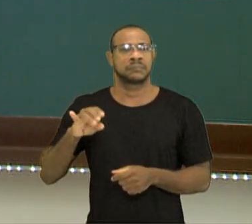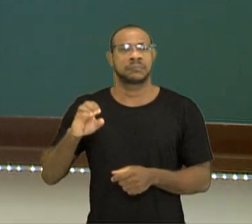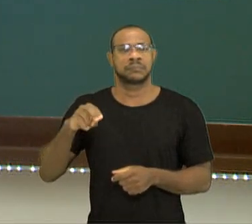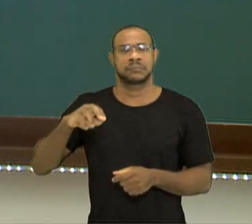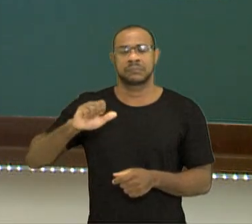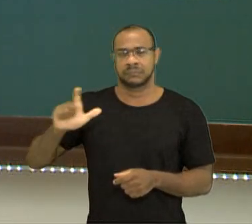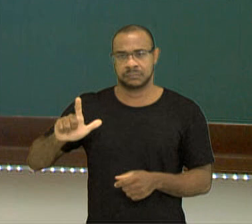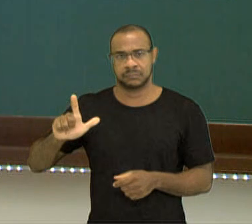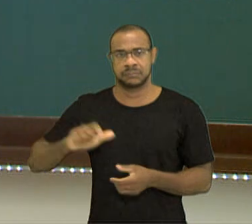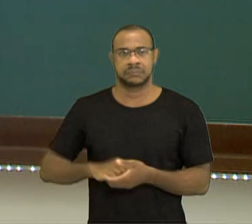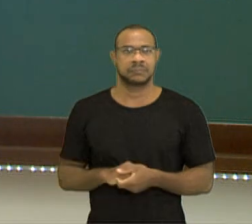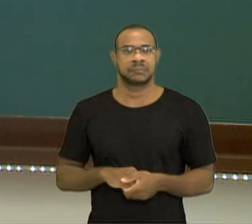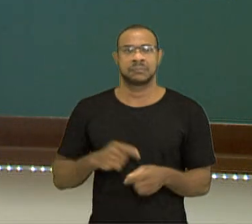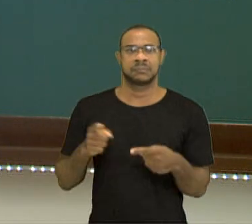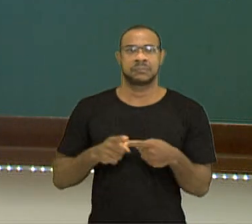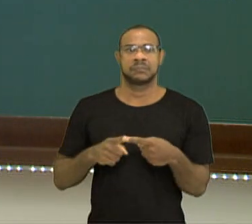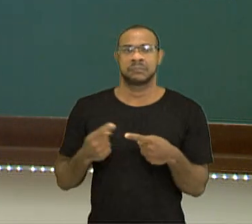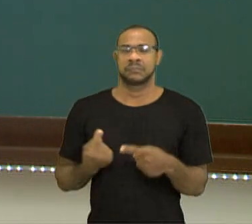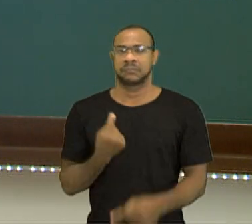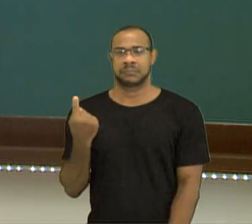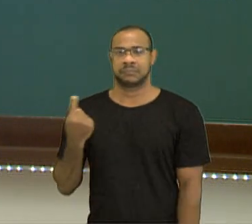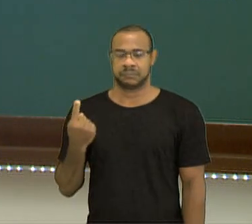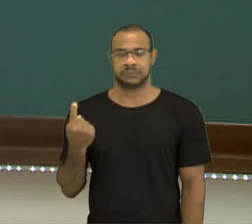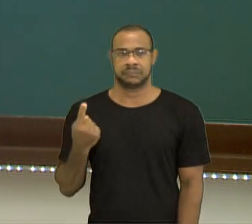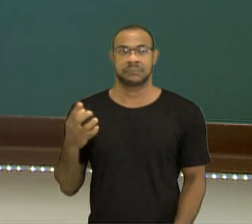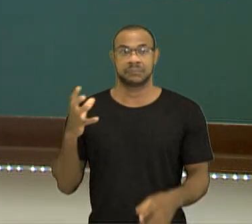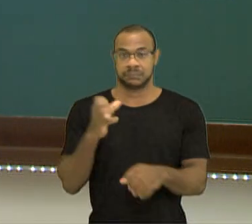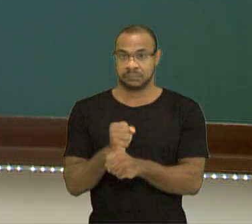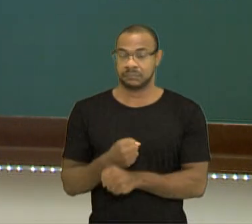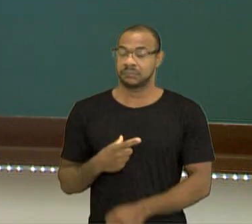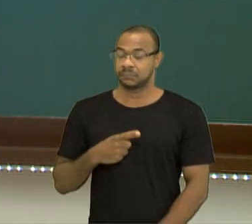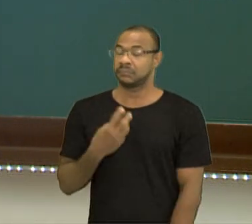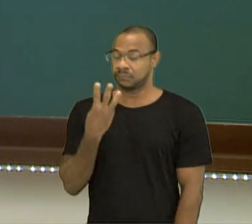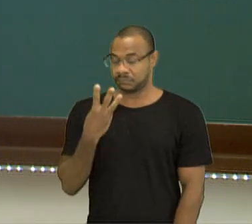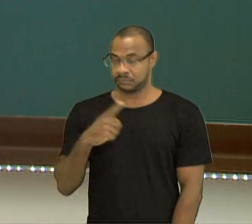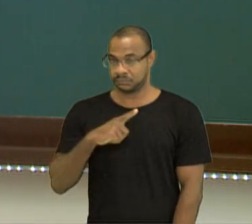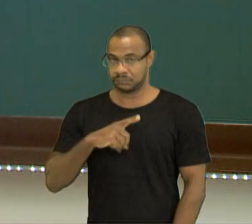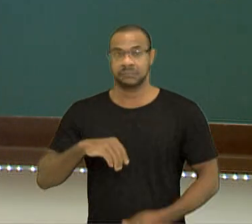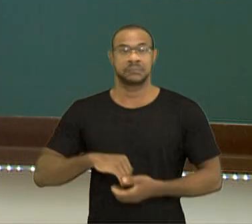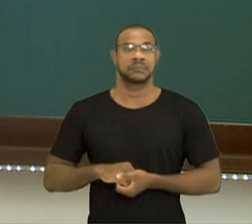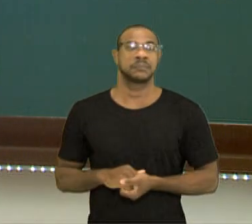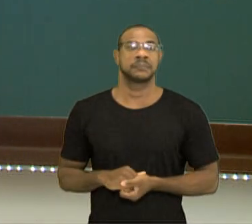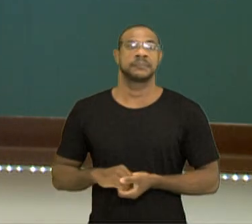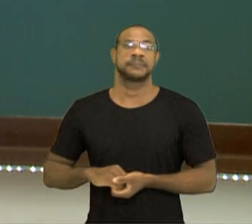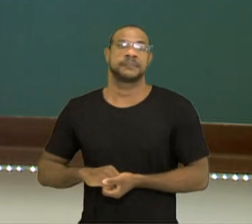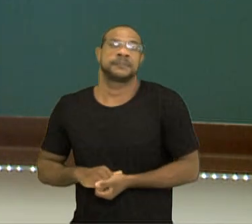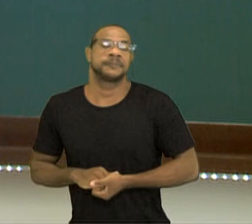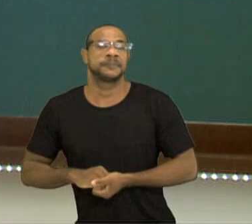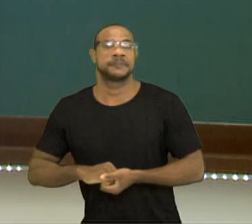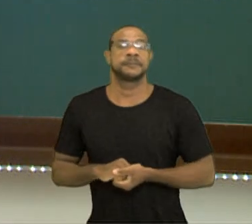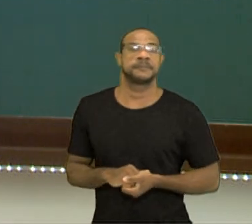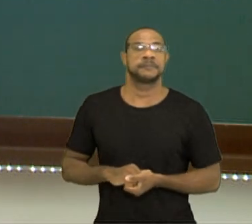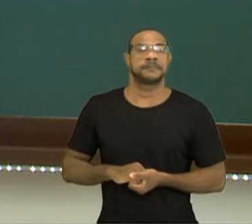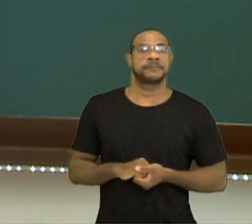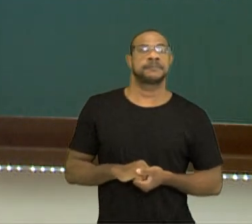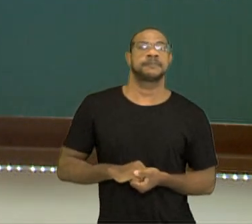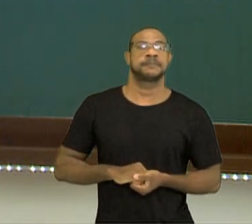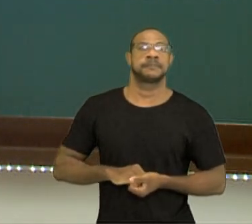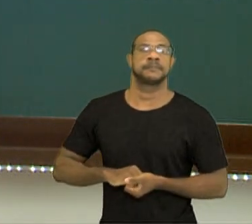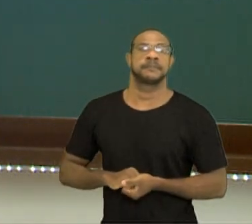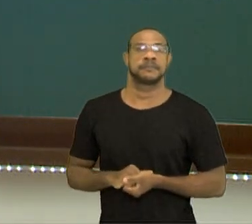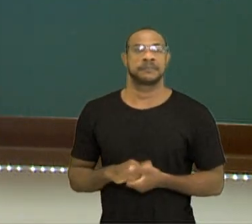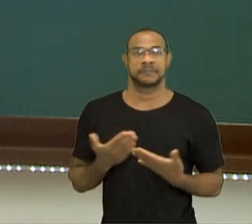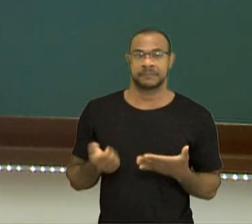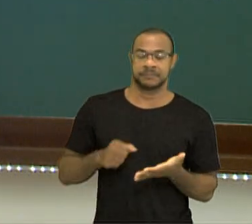hoje é na primeira condicional, no total de 3, ok? Bora lá! Vocabulary, como eu